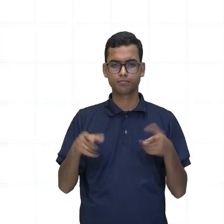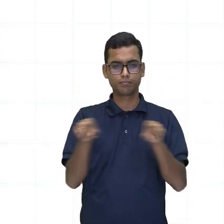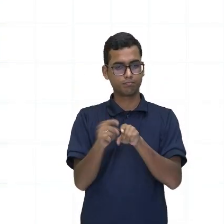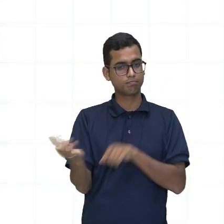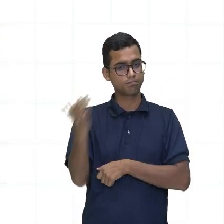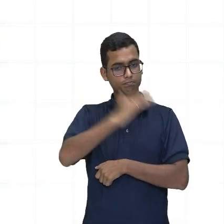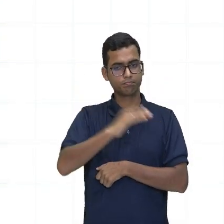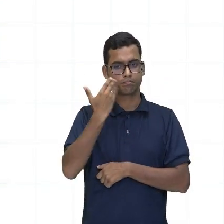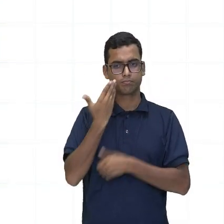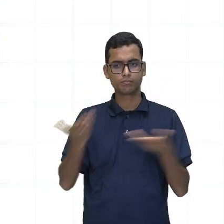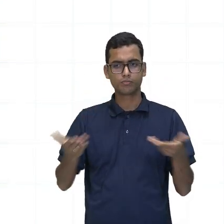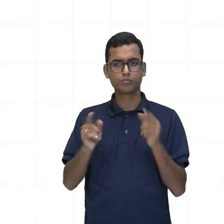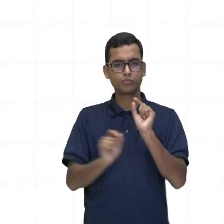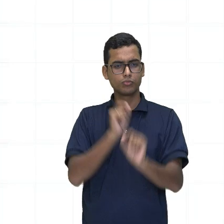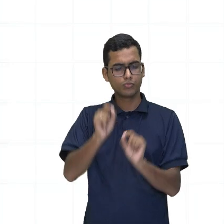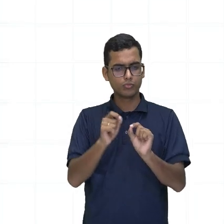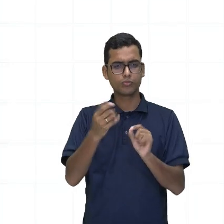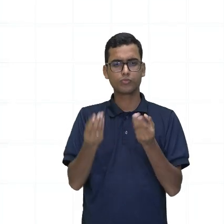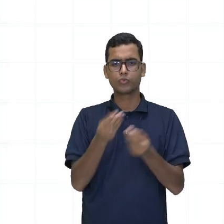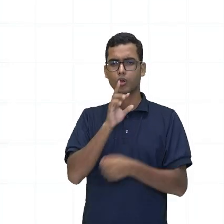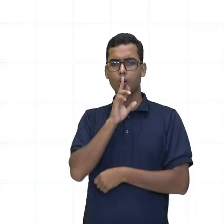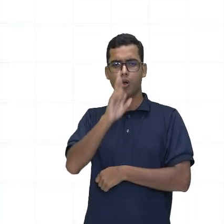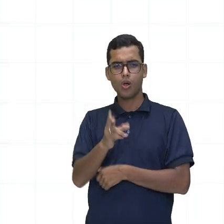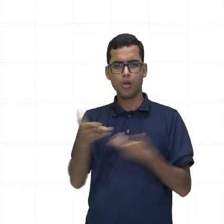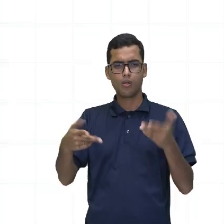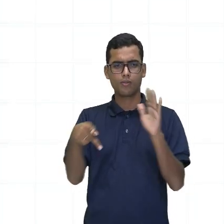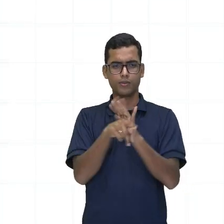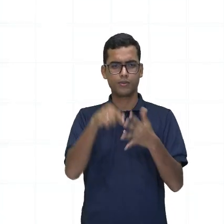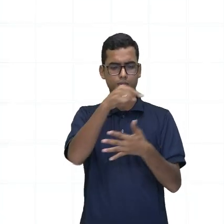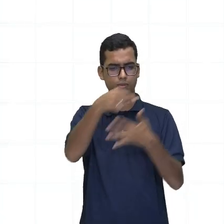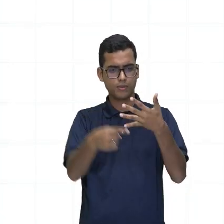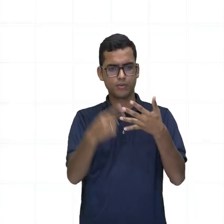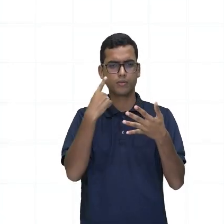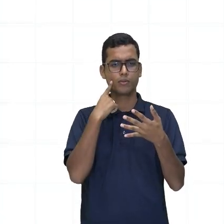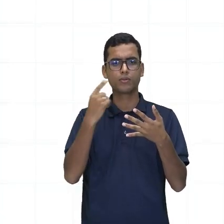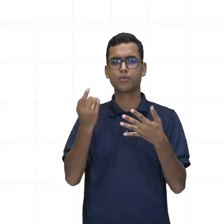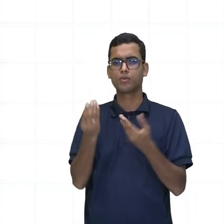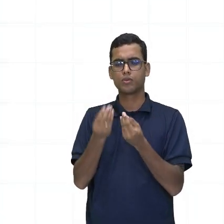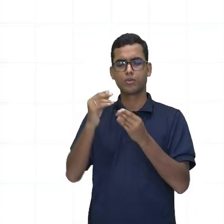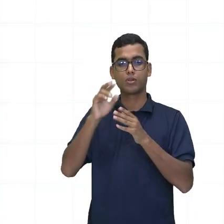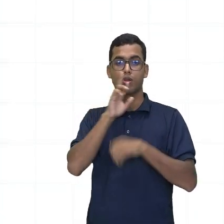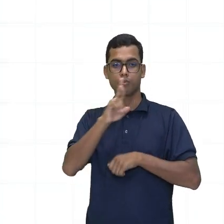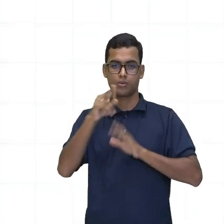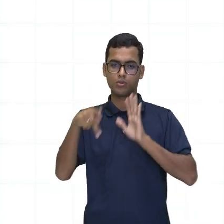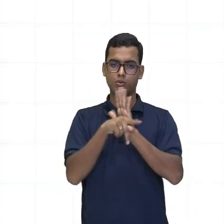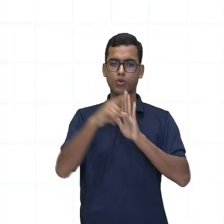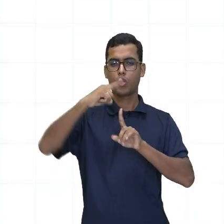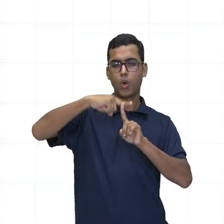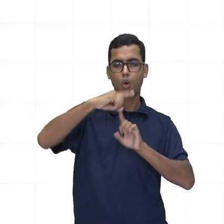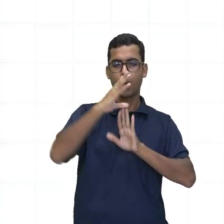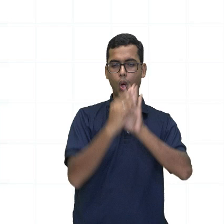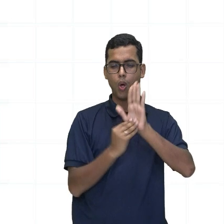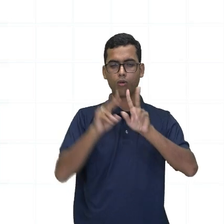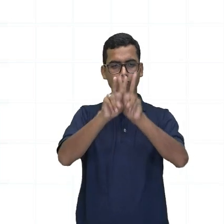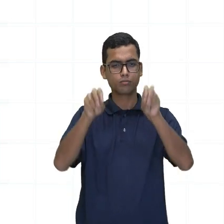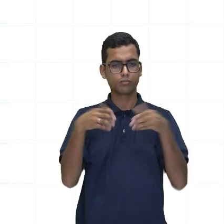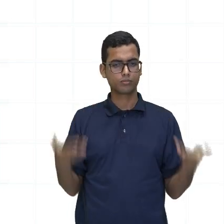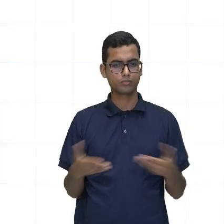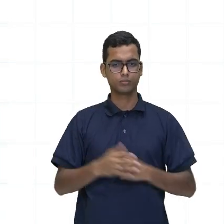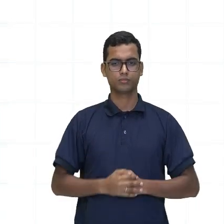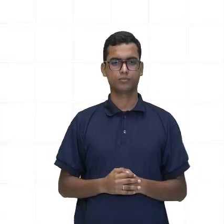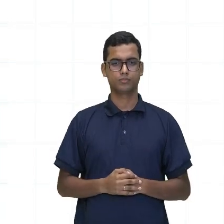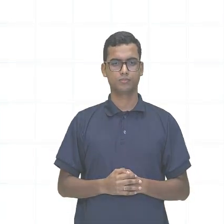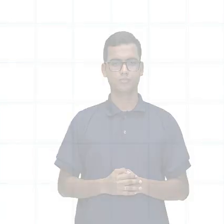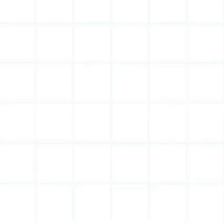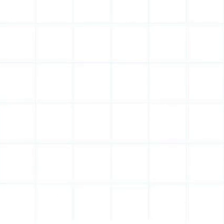lá. Quando a gente vai responder sobre esse tipo de conteúdo, qual é o assunto do texto, tá?